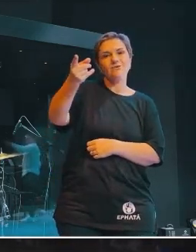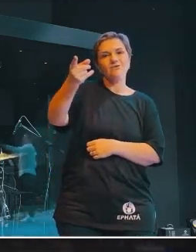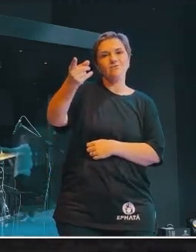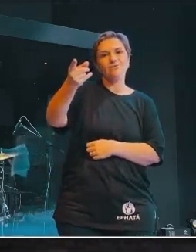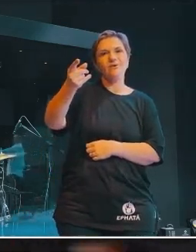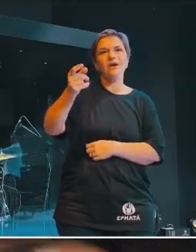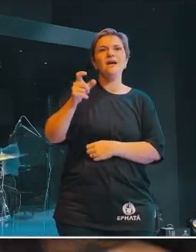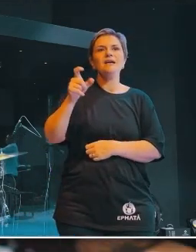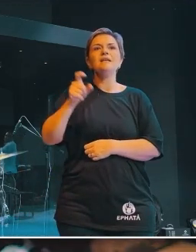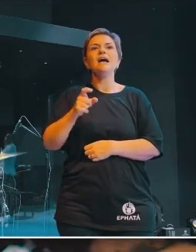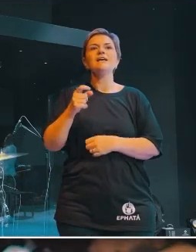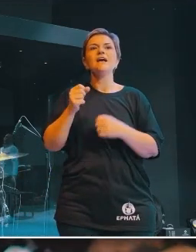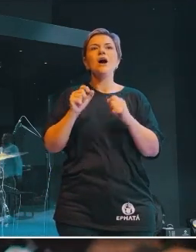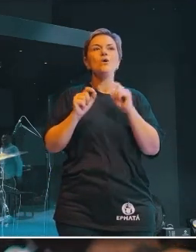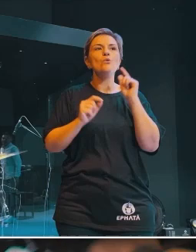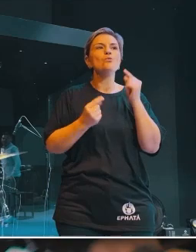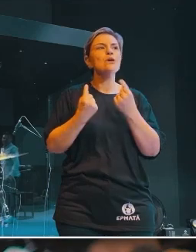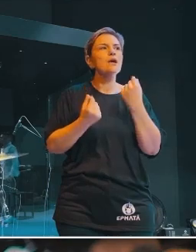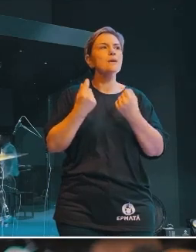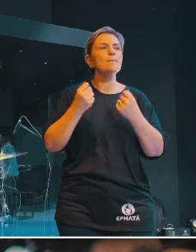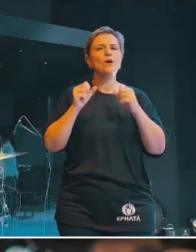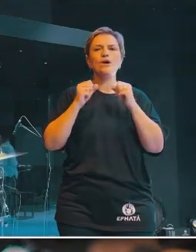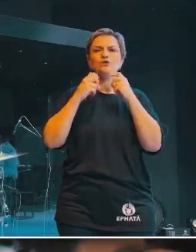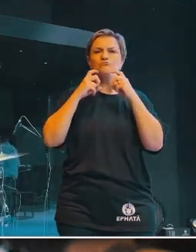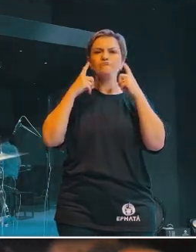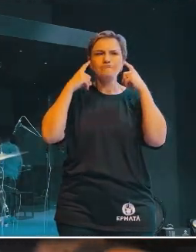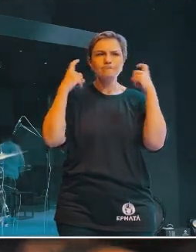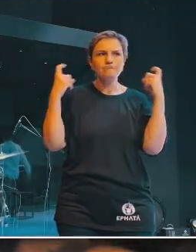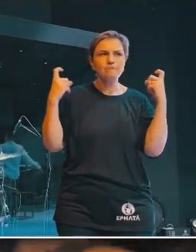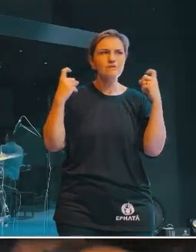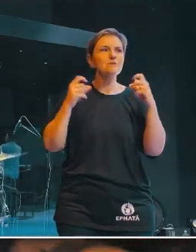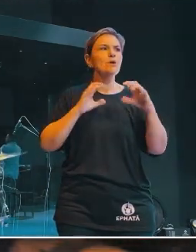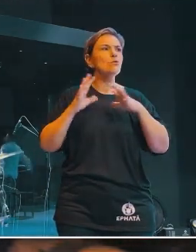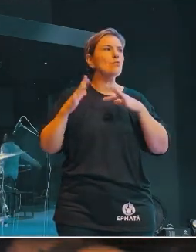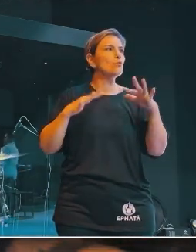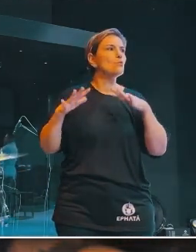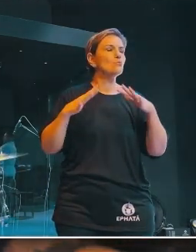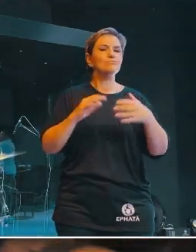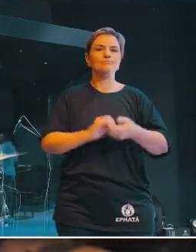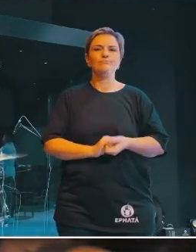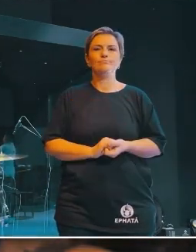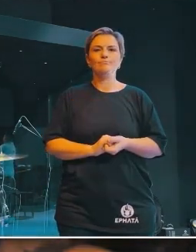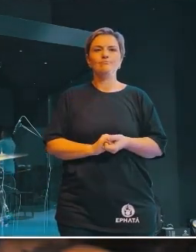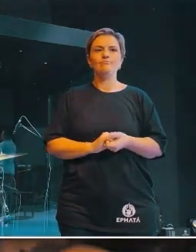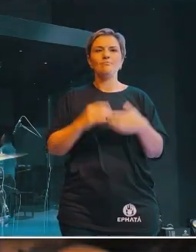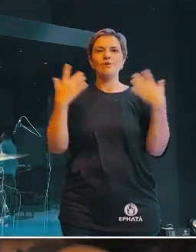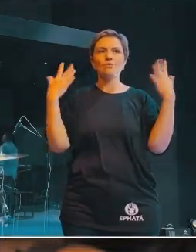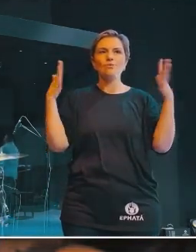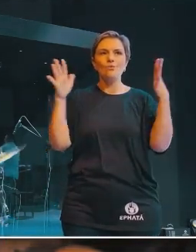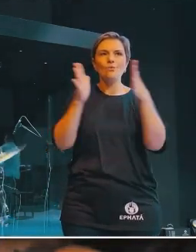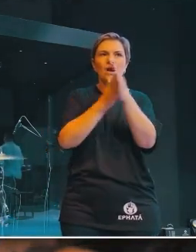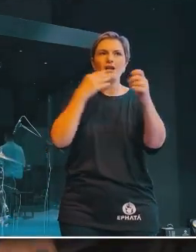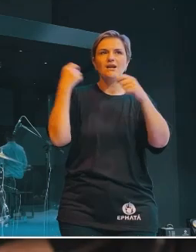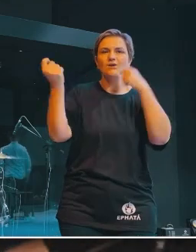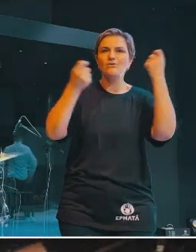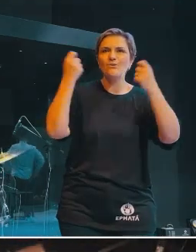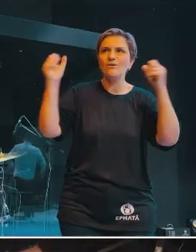Será que alguém poderia reagir a essa palavra? Será que alguém poderia dar um aleluia e um glória a